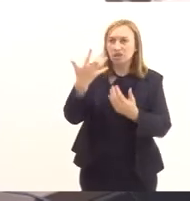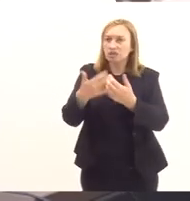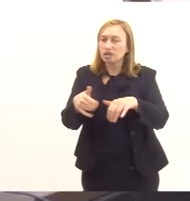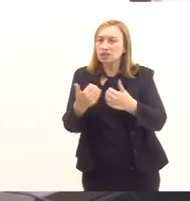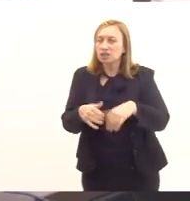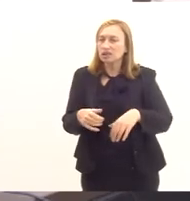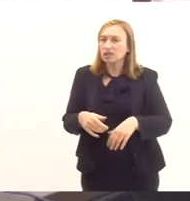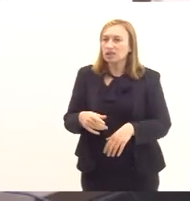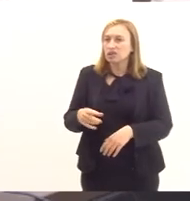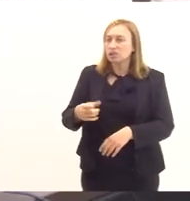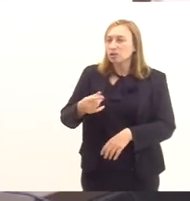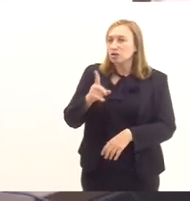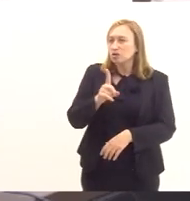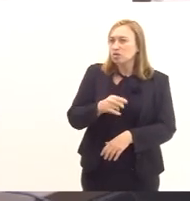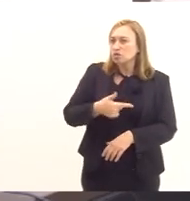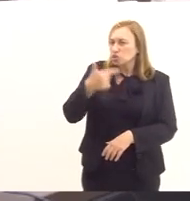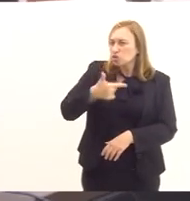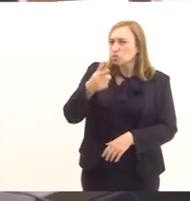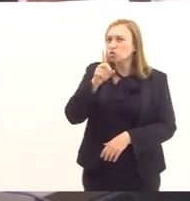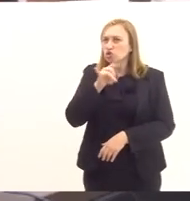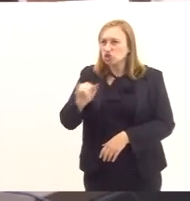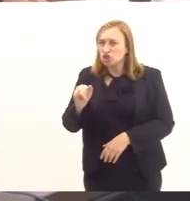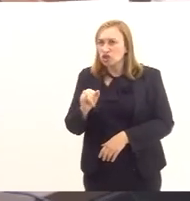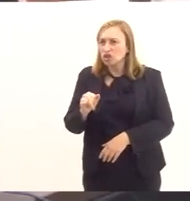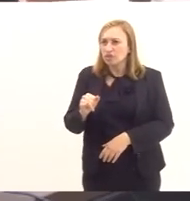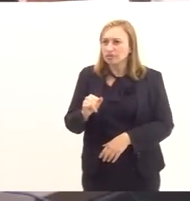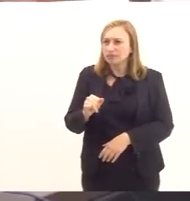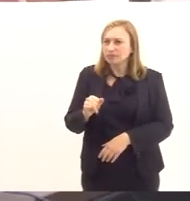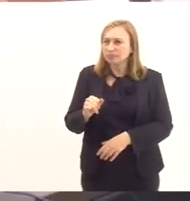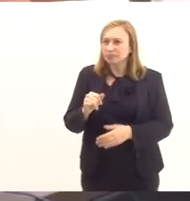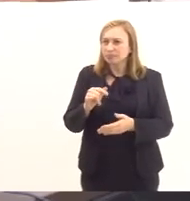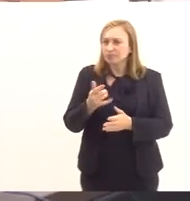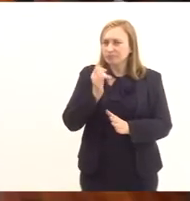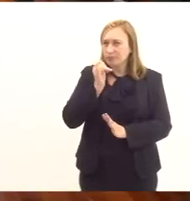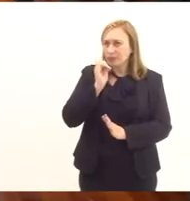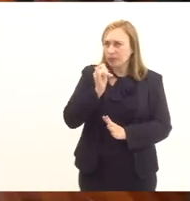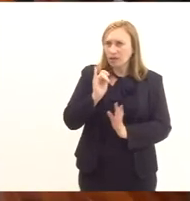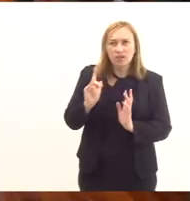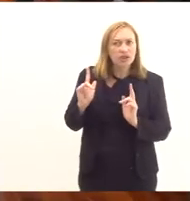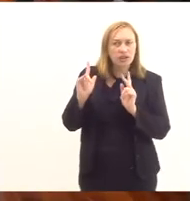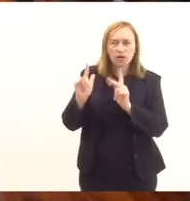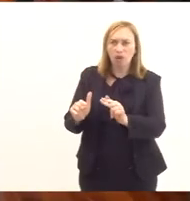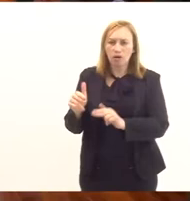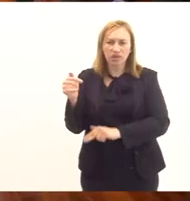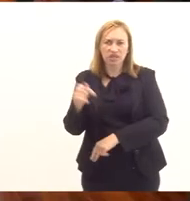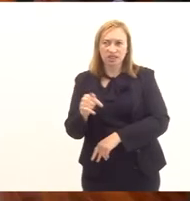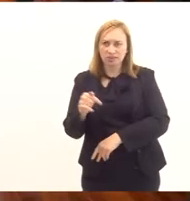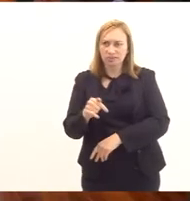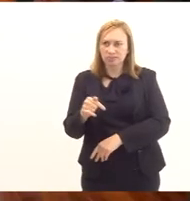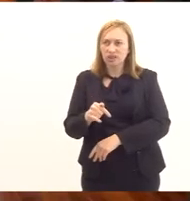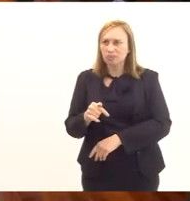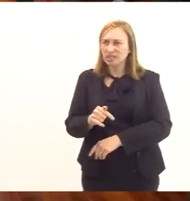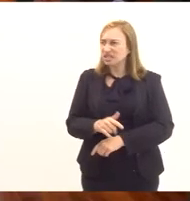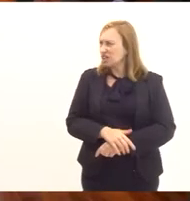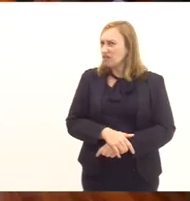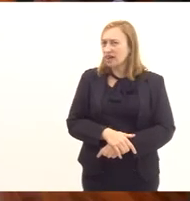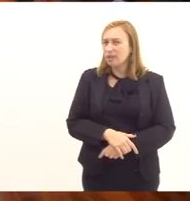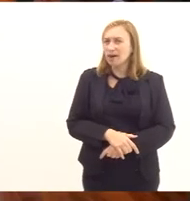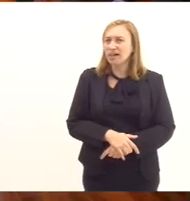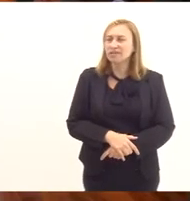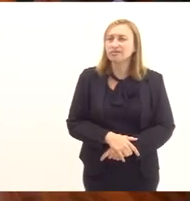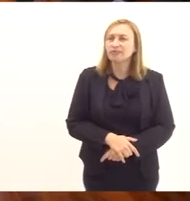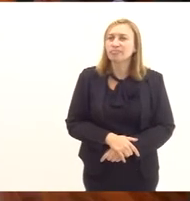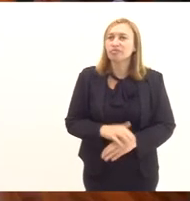primeiro dia no primeiro ou no segundo dia esses mesmos relatórios aqui que na verdade não